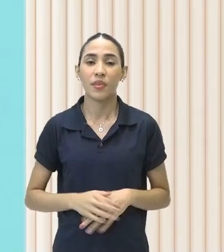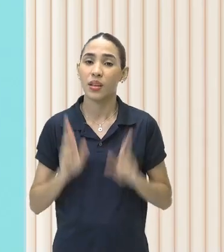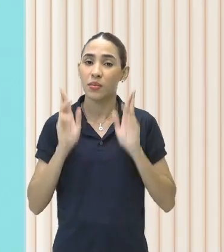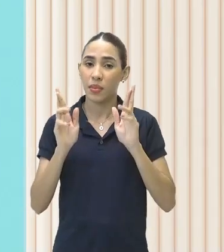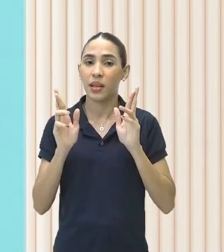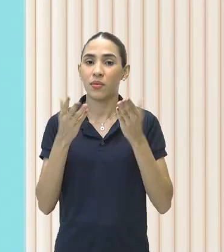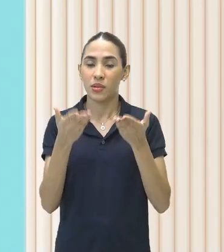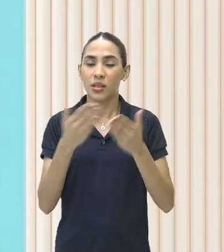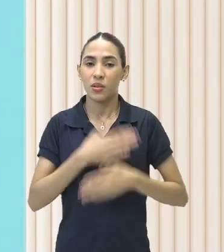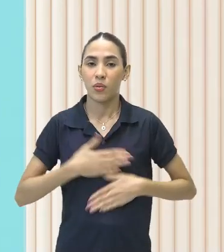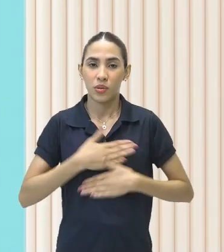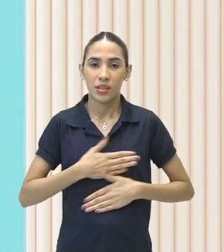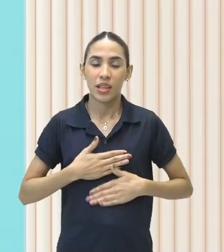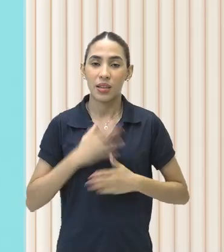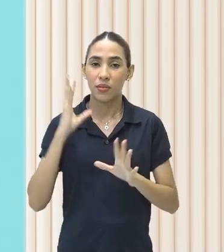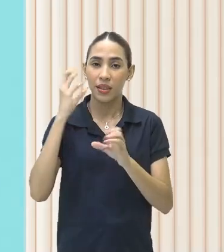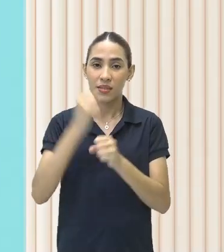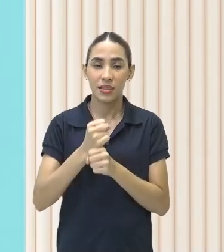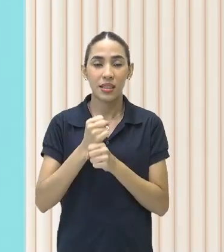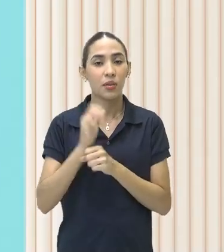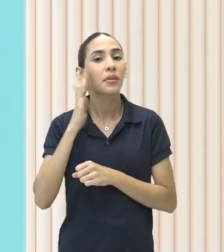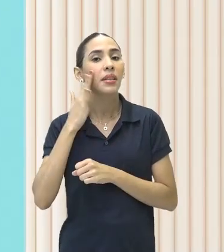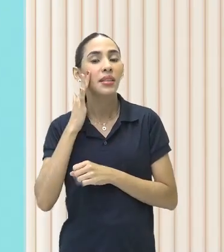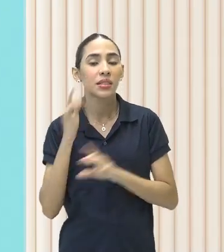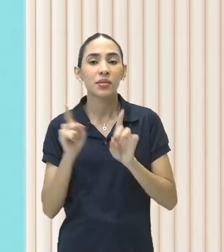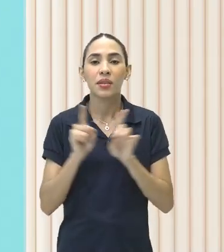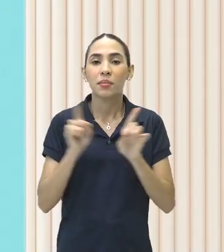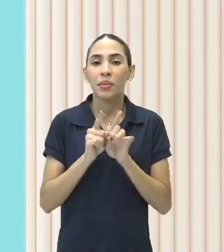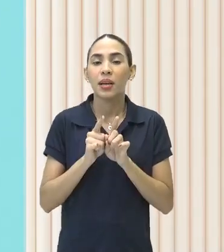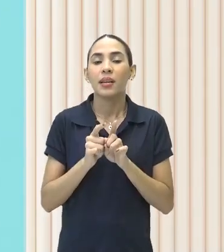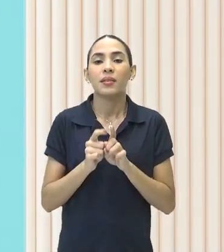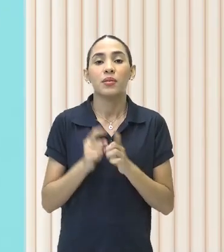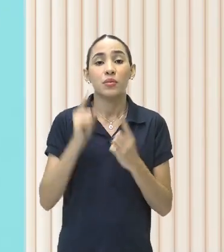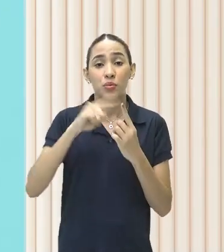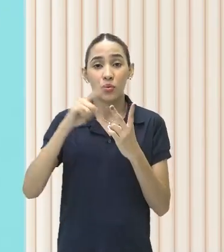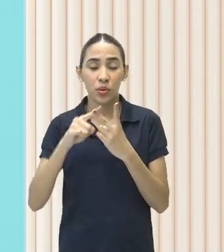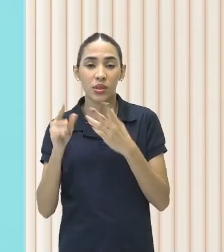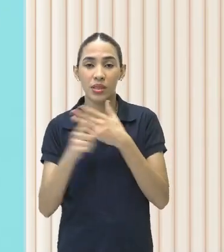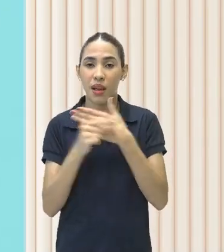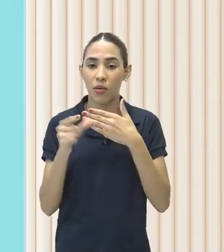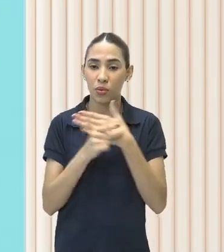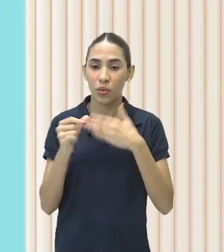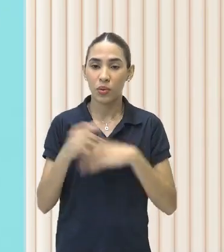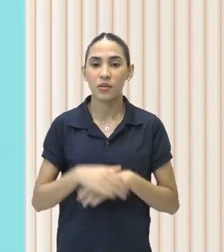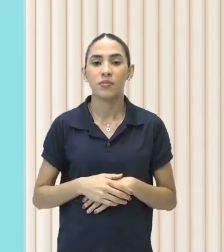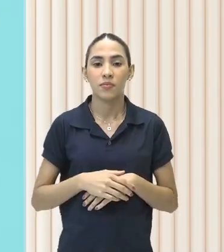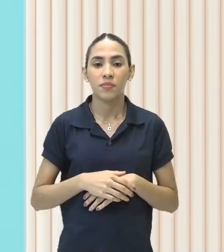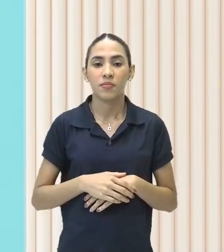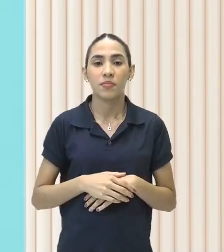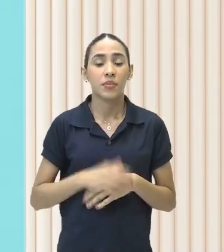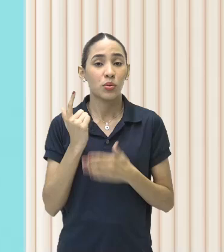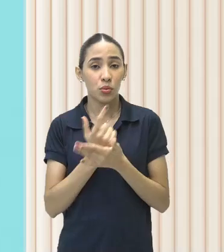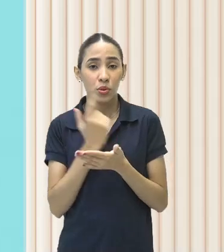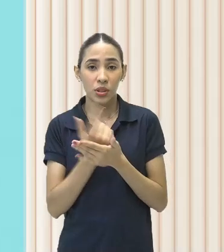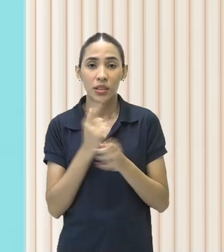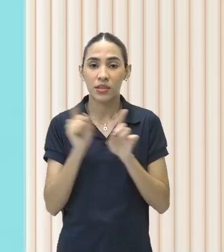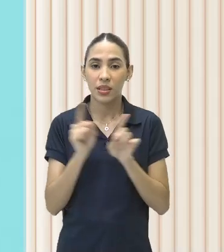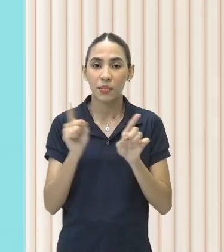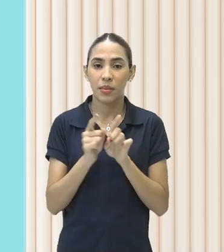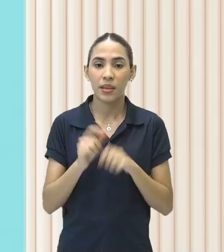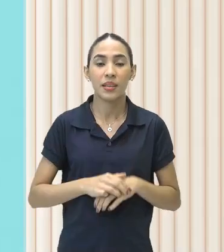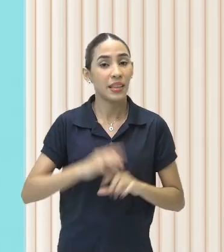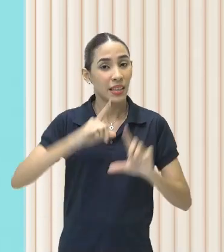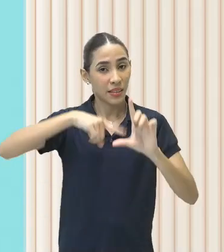que vocês tenham gostado da nossa revisão, entendido aí um pouquinho dos nossos dois autores, né? Das obras deles e